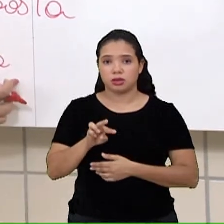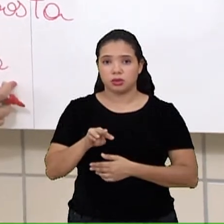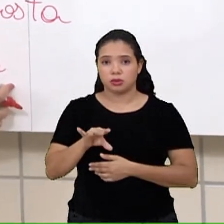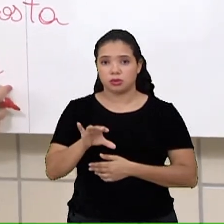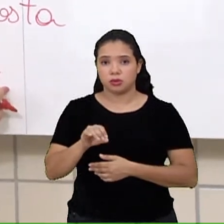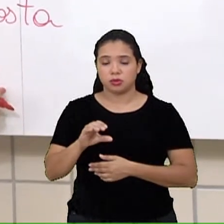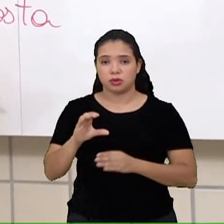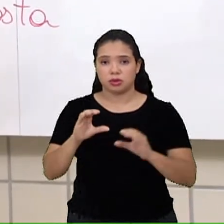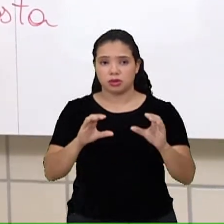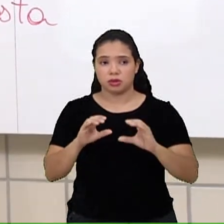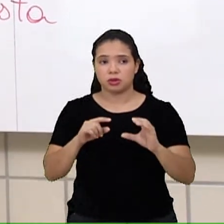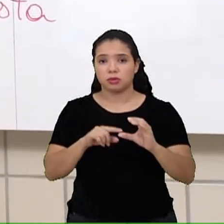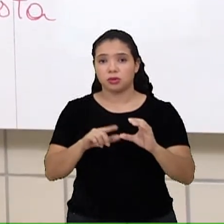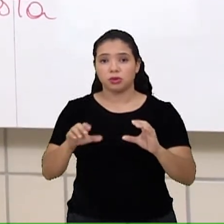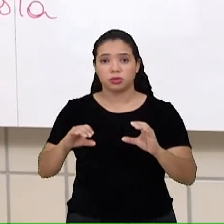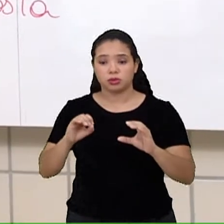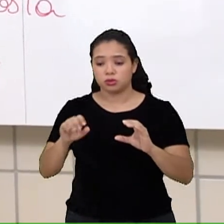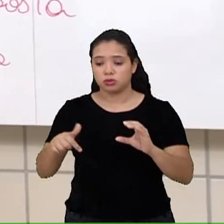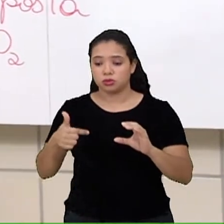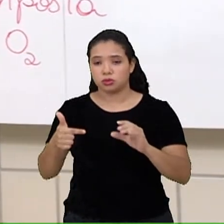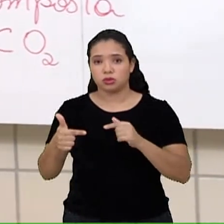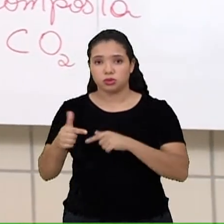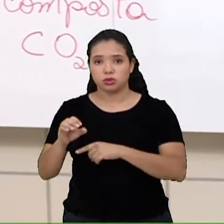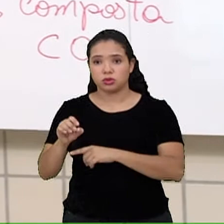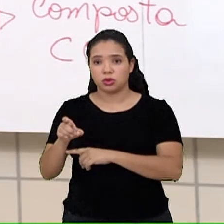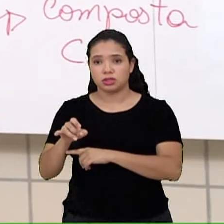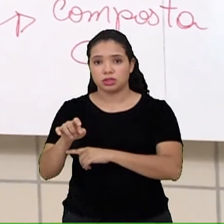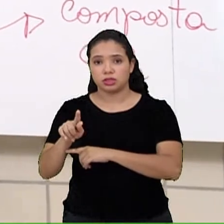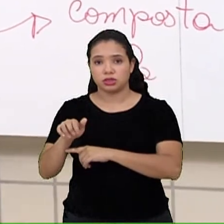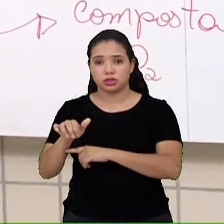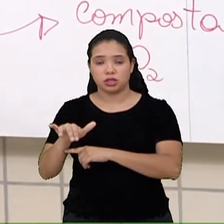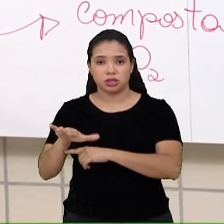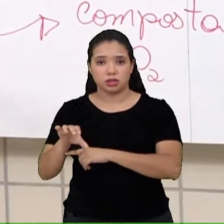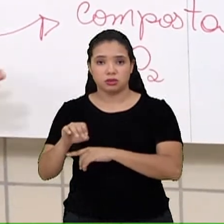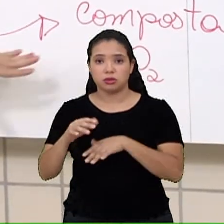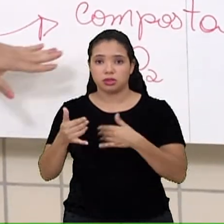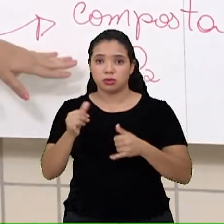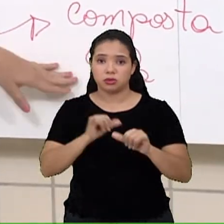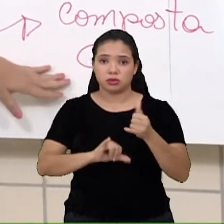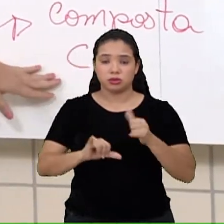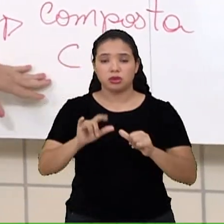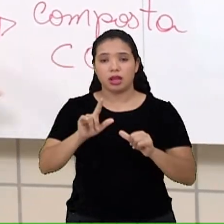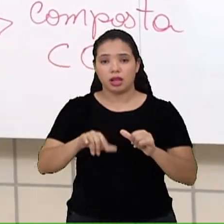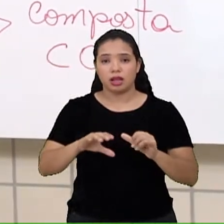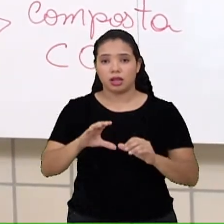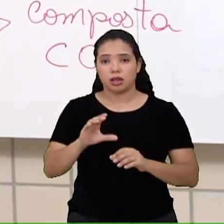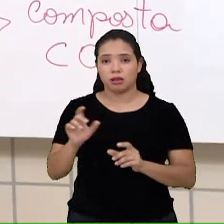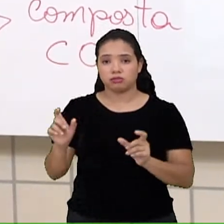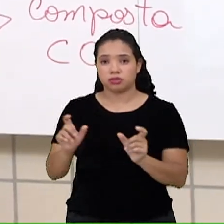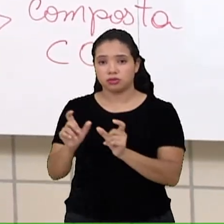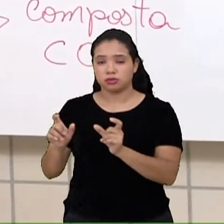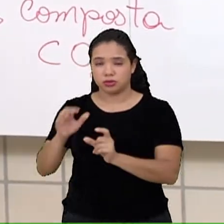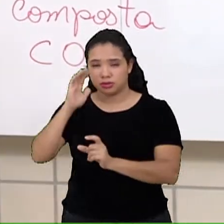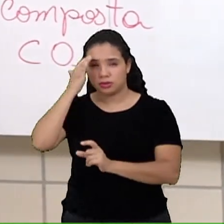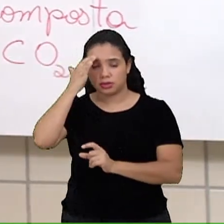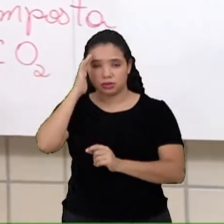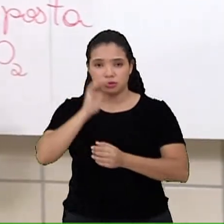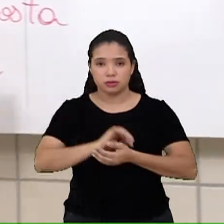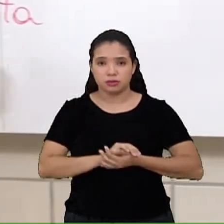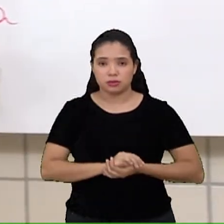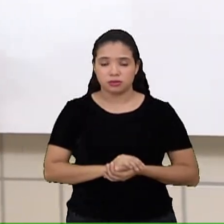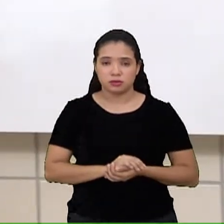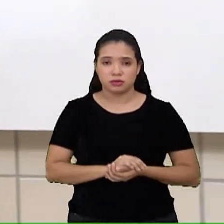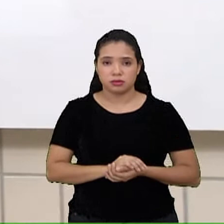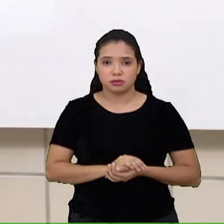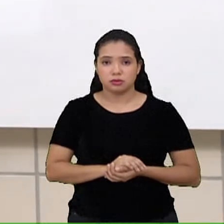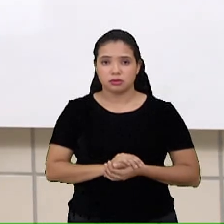e 2 de oxigênio. Isso significa que a minha substância química é composta. Vocês conseguiram entender? Vamos aqui, ó.